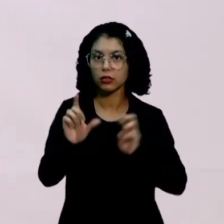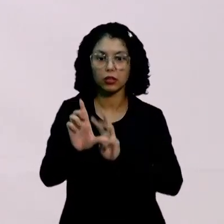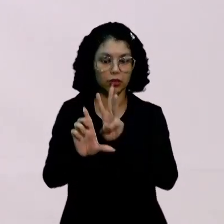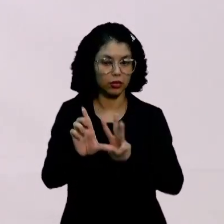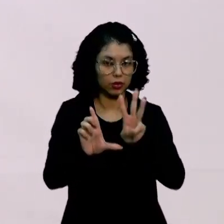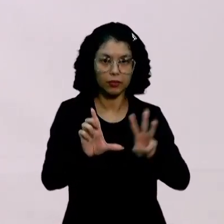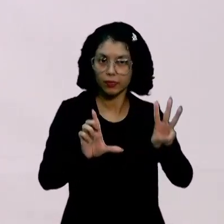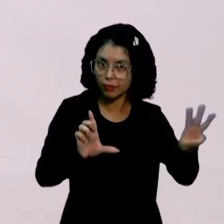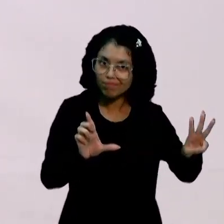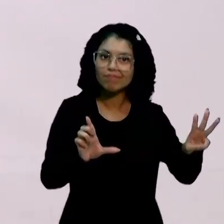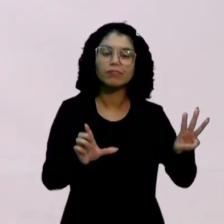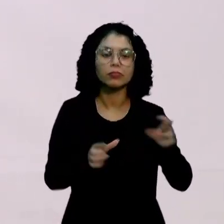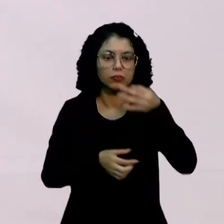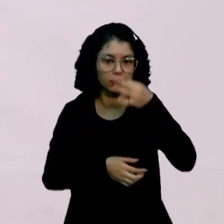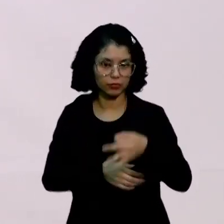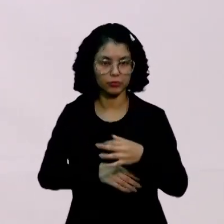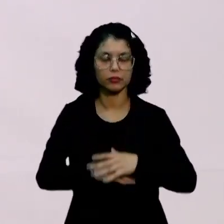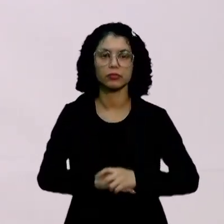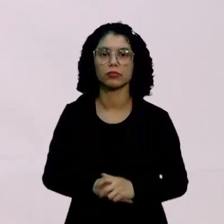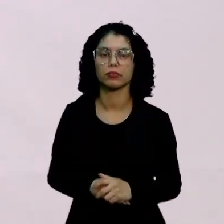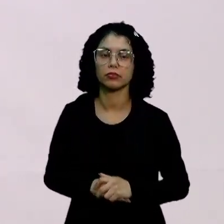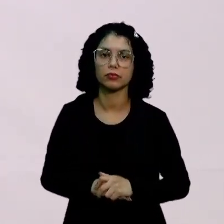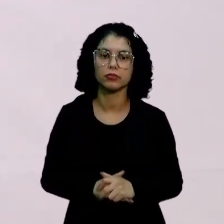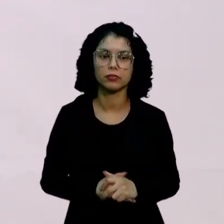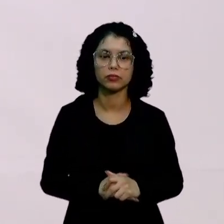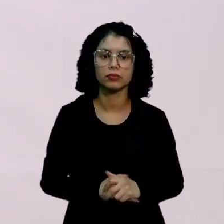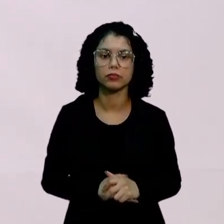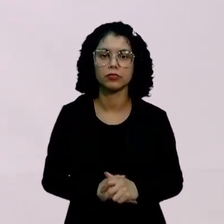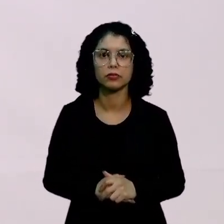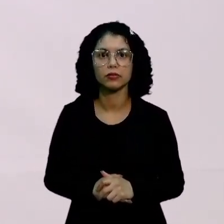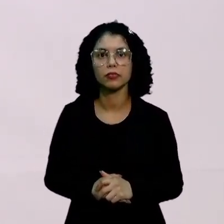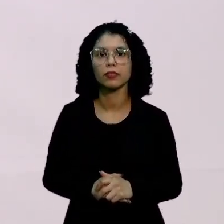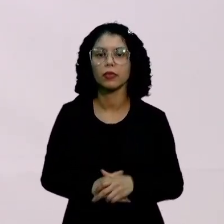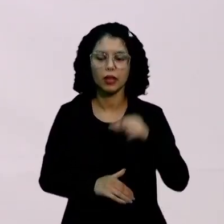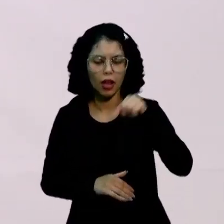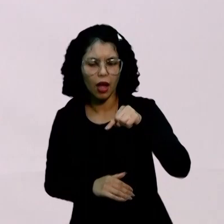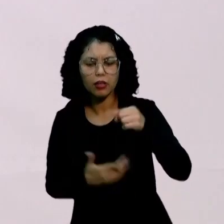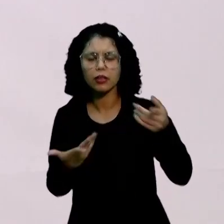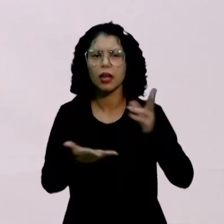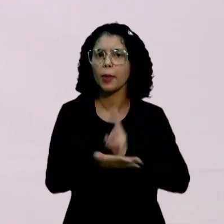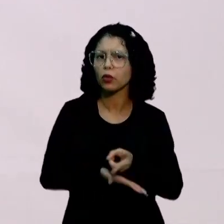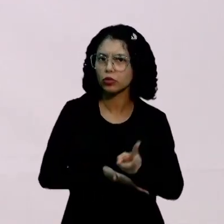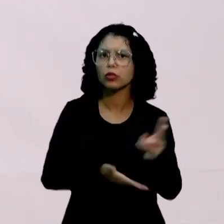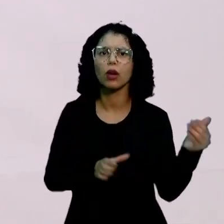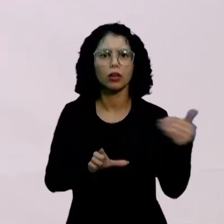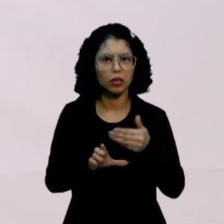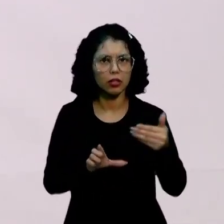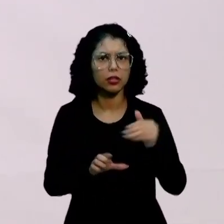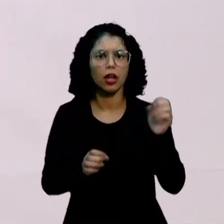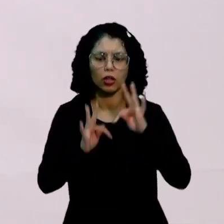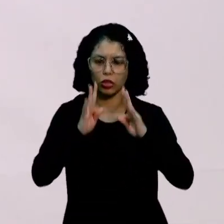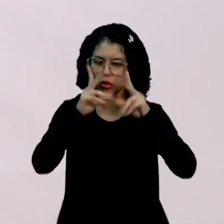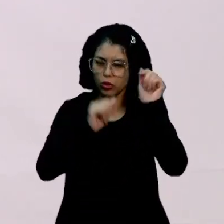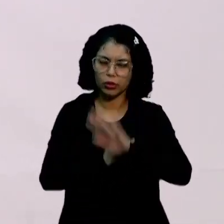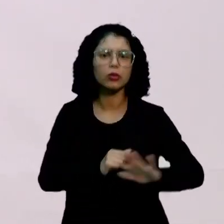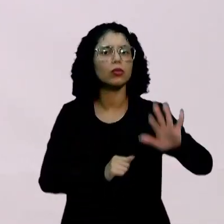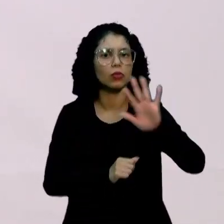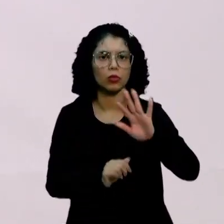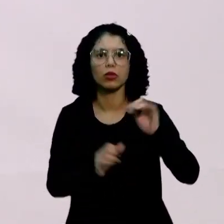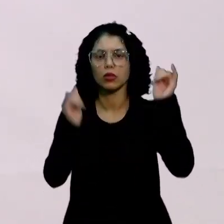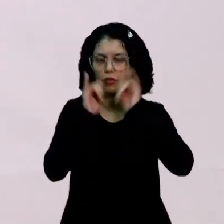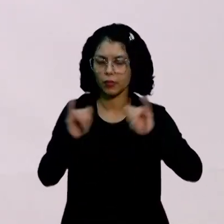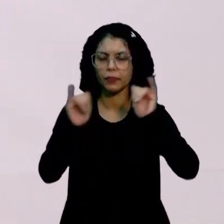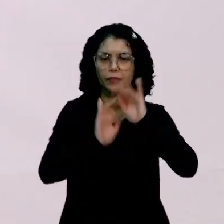here for free report", alguma coisa do tipo. Clique aqui para acessar de maneira gratuita,